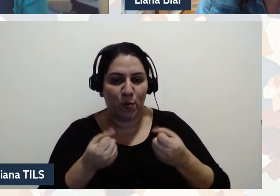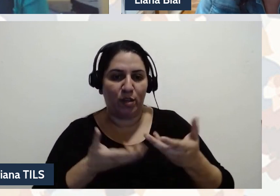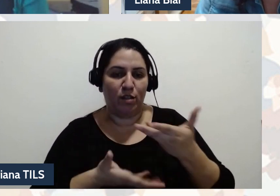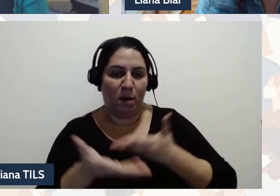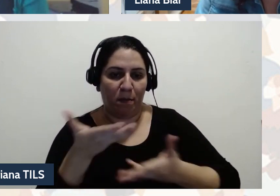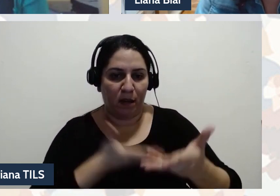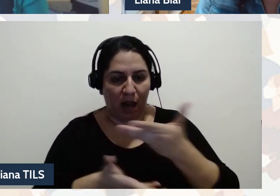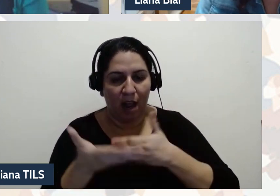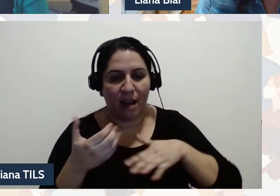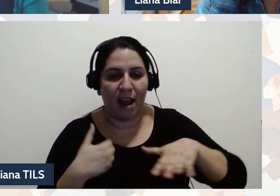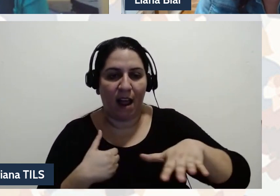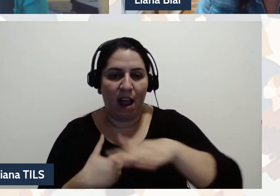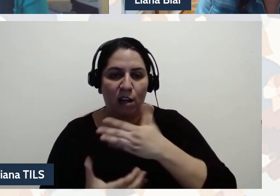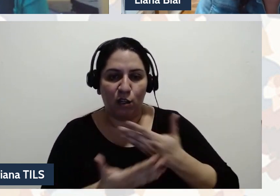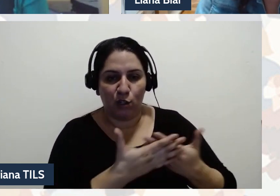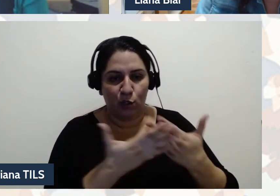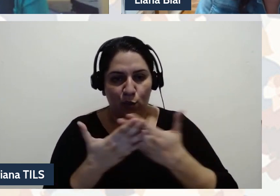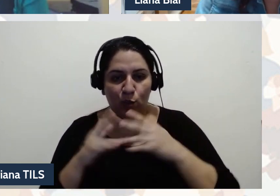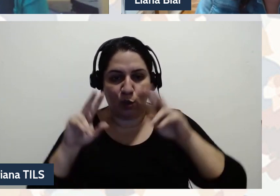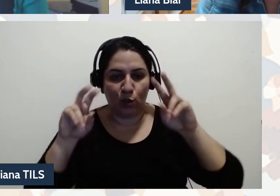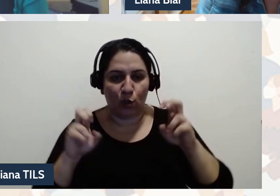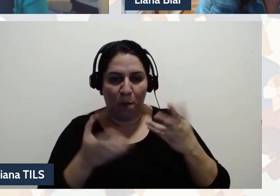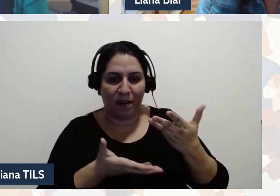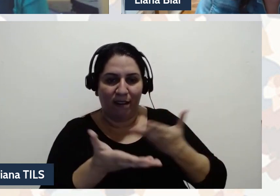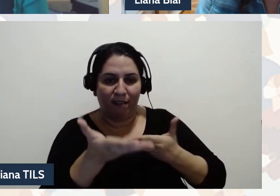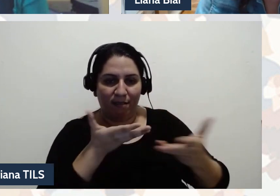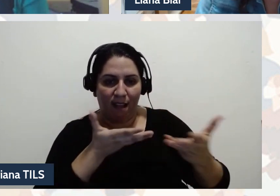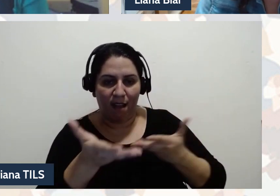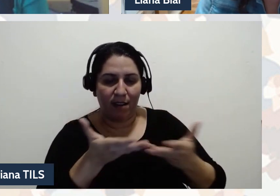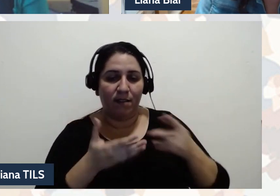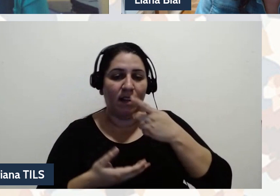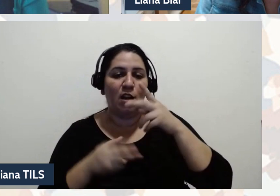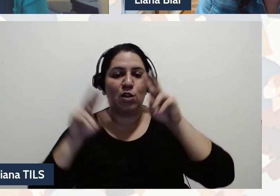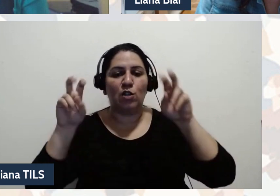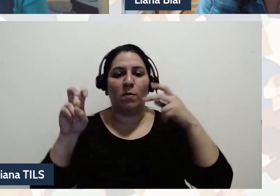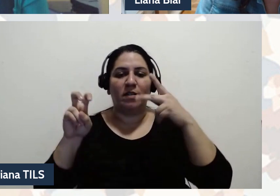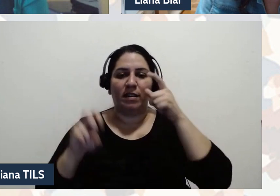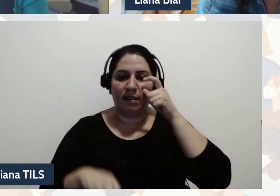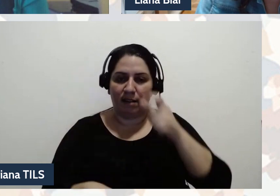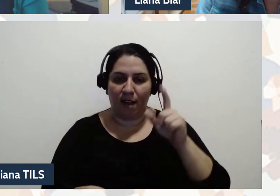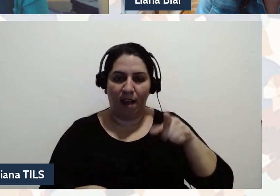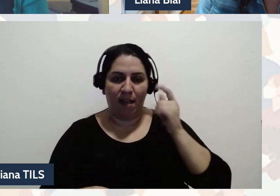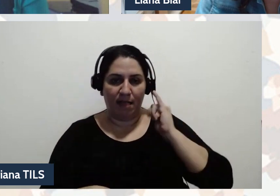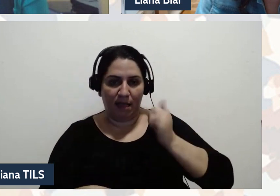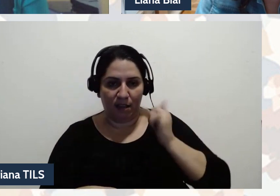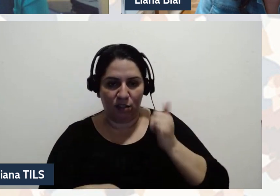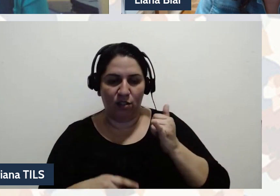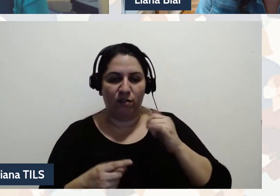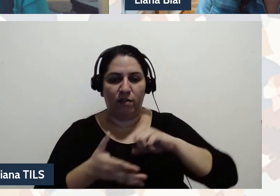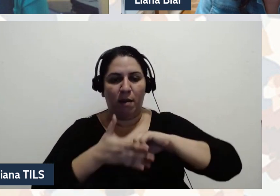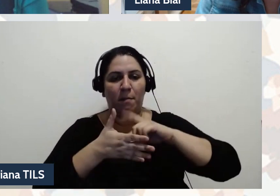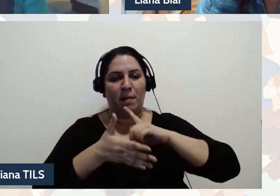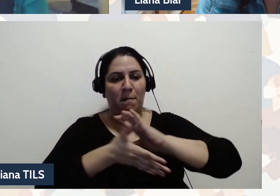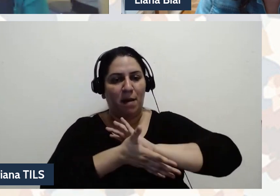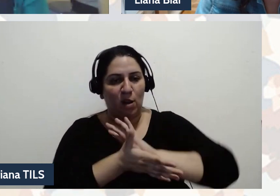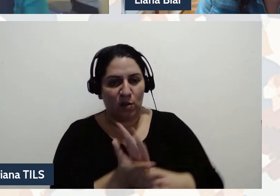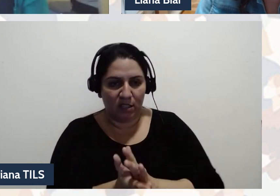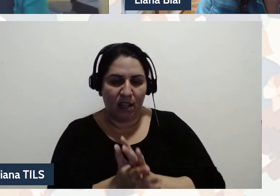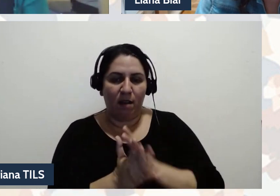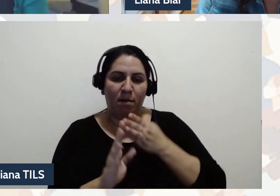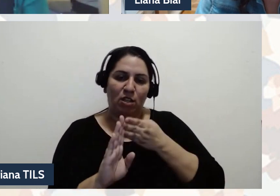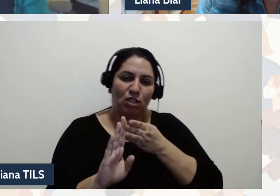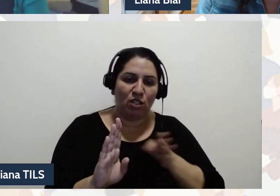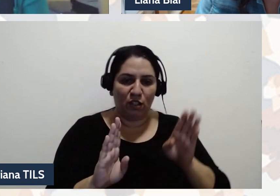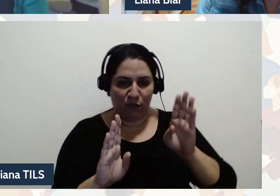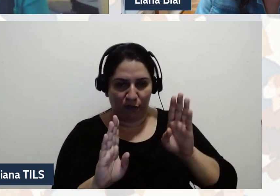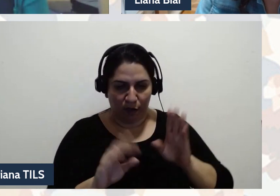estudos da interação. Seus tópicos de interesse são narrativa, estigma e desvio. No